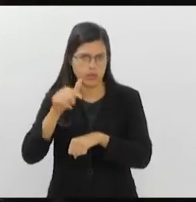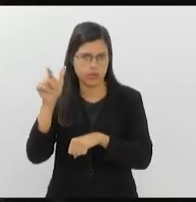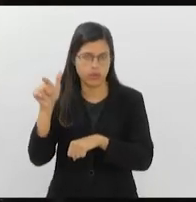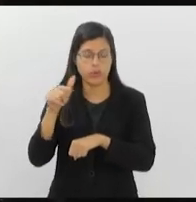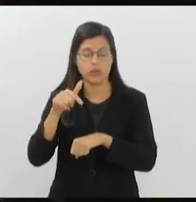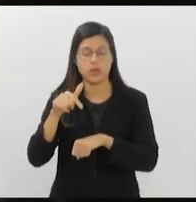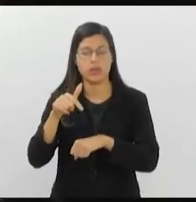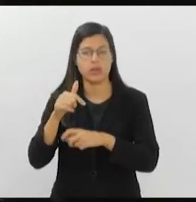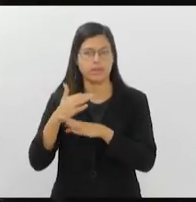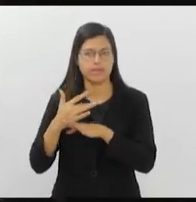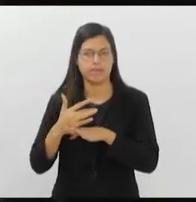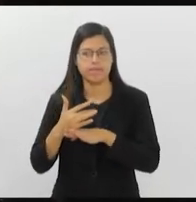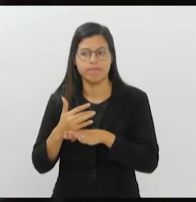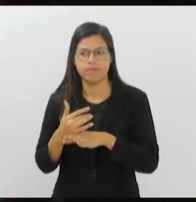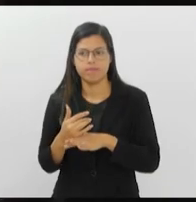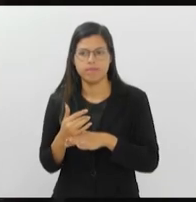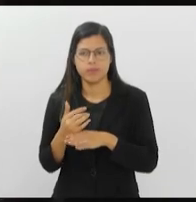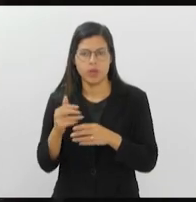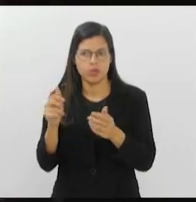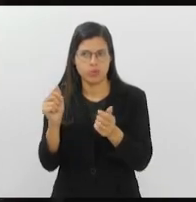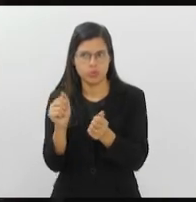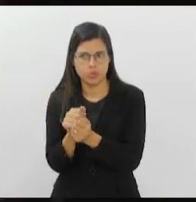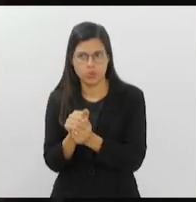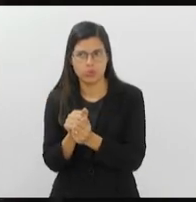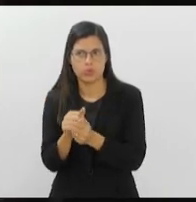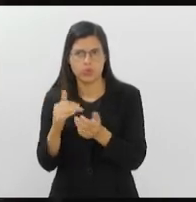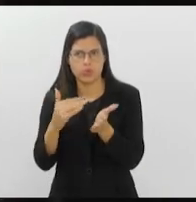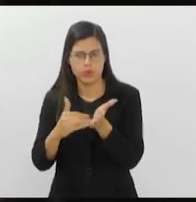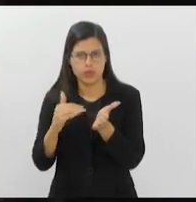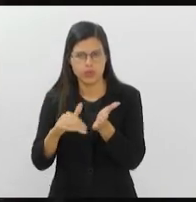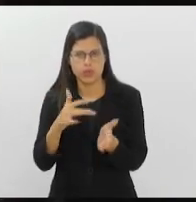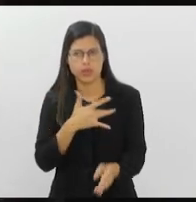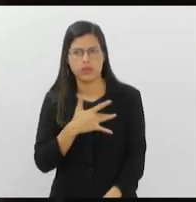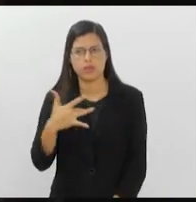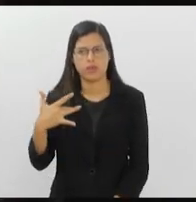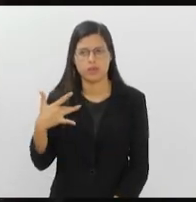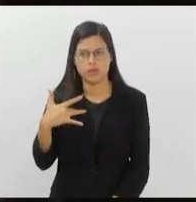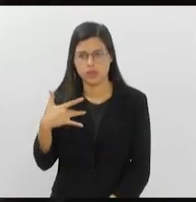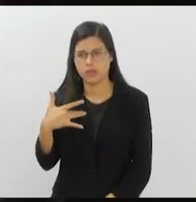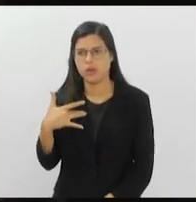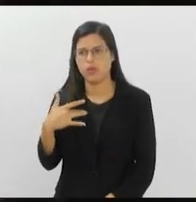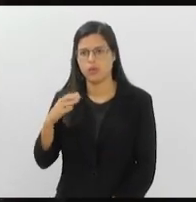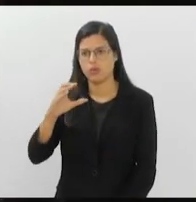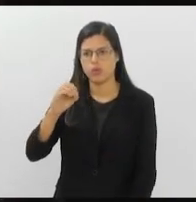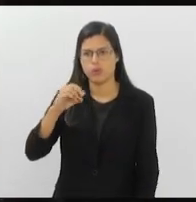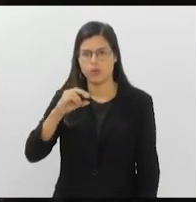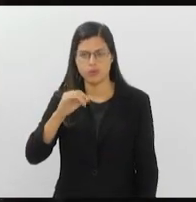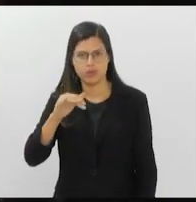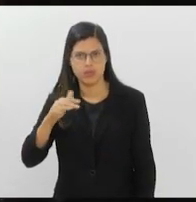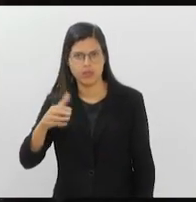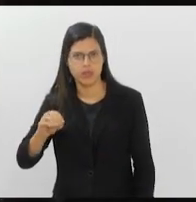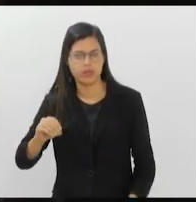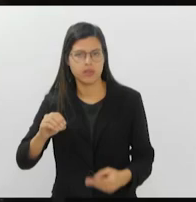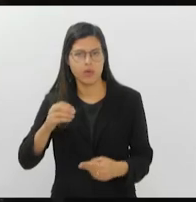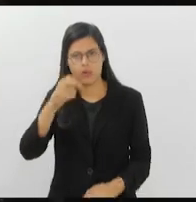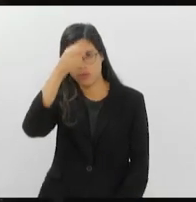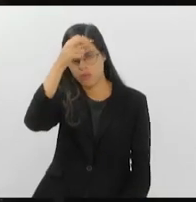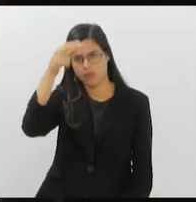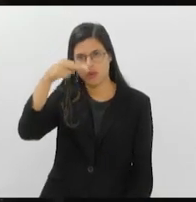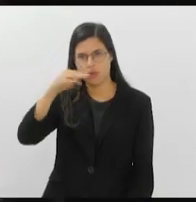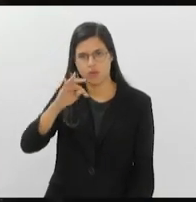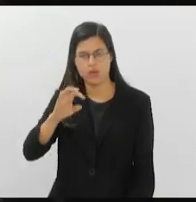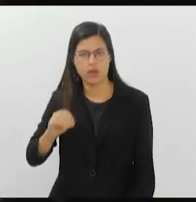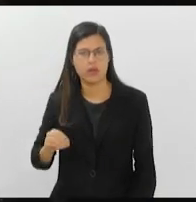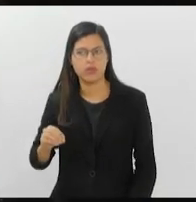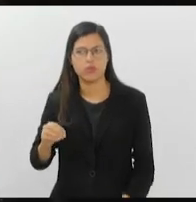com a nossa secretária de saúde, Conceição, e o nosso prefeito Neto, assumiram esse desafio de fazer